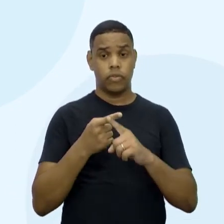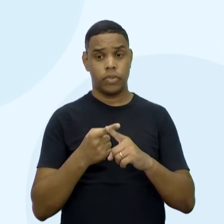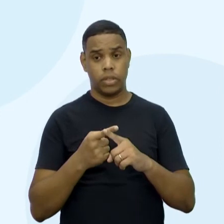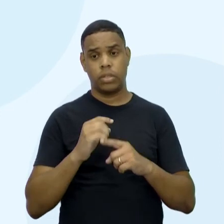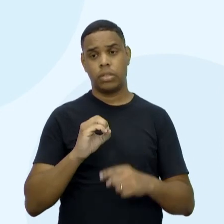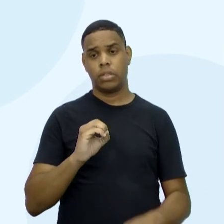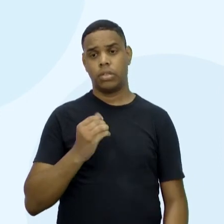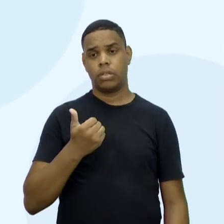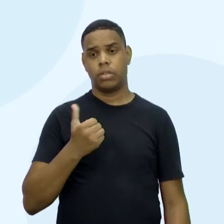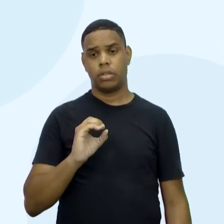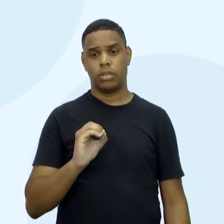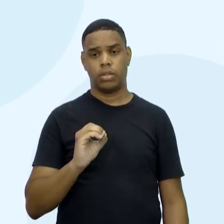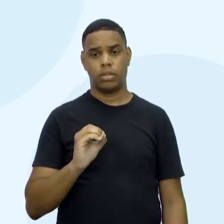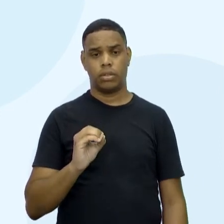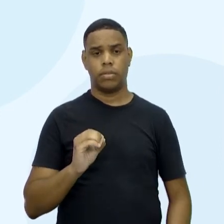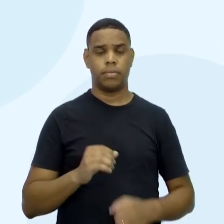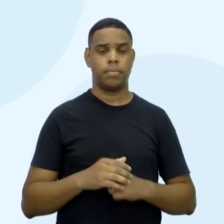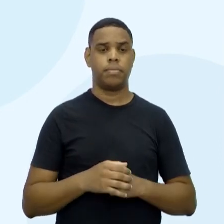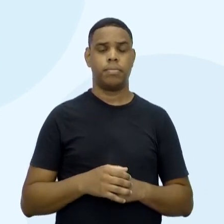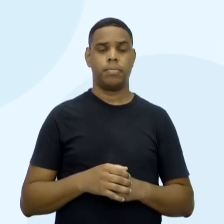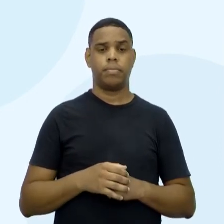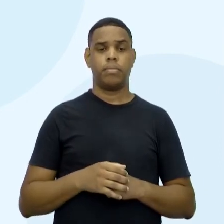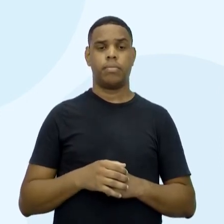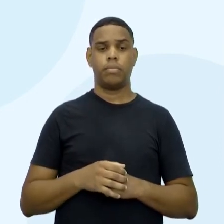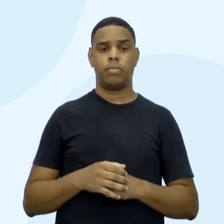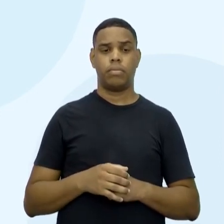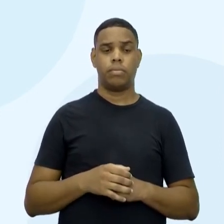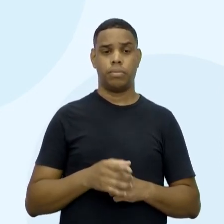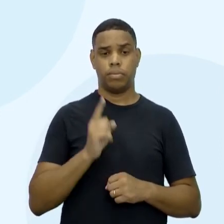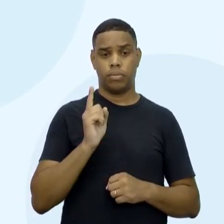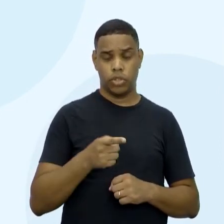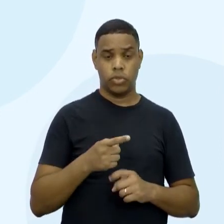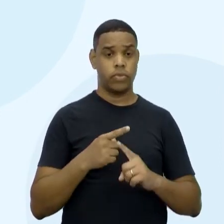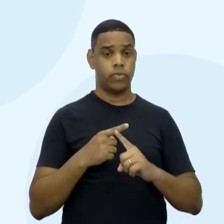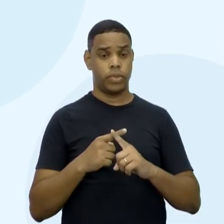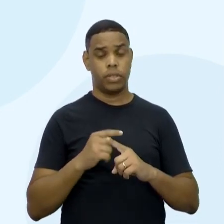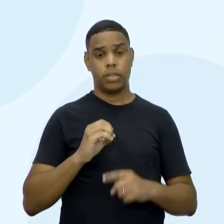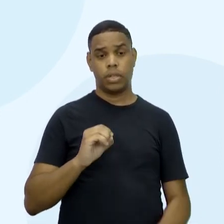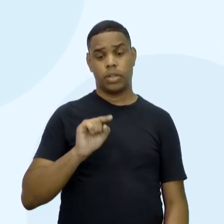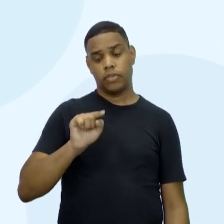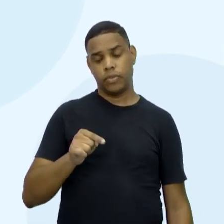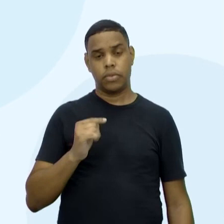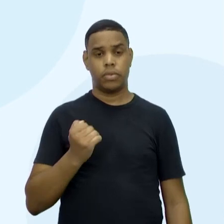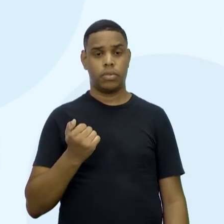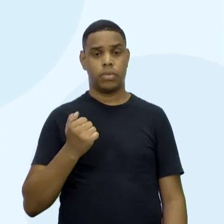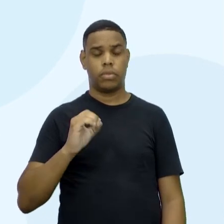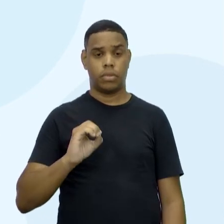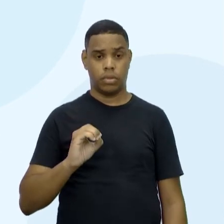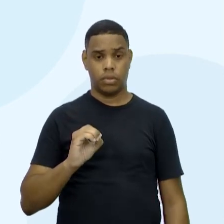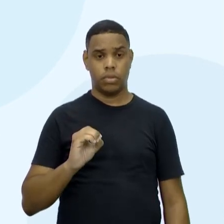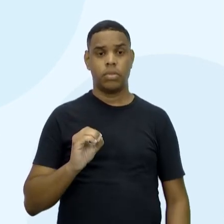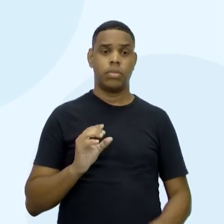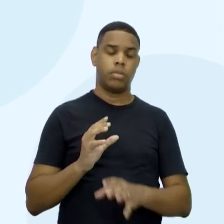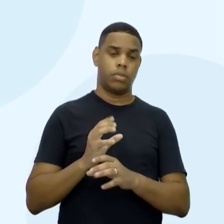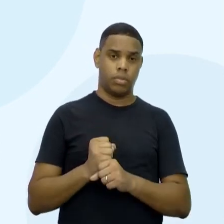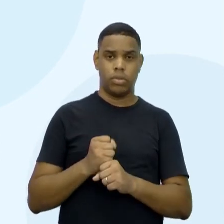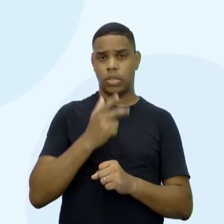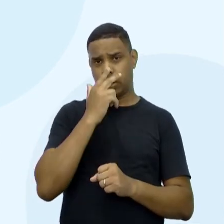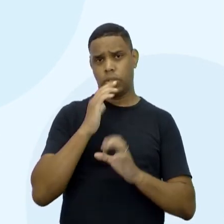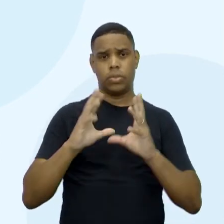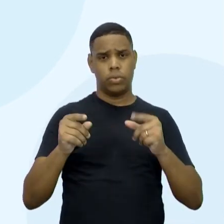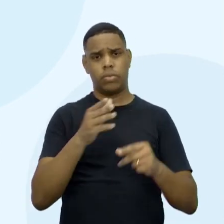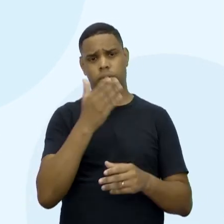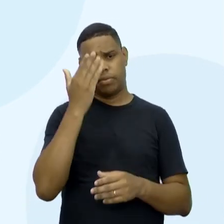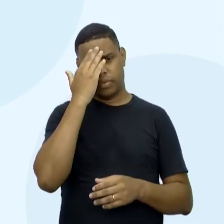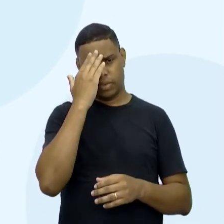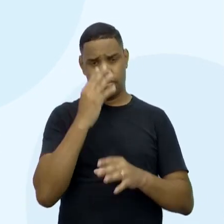por 0,10. Então, eu vou pegar 1.000 aqui e multiplicar por 0,10. Eu acho aí que todos vocês sabem